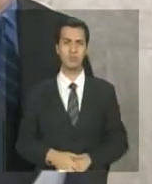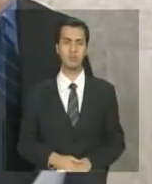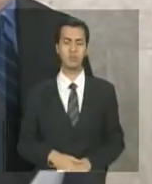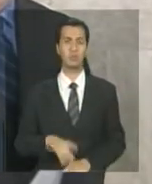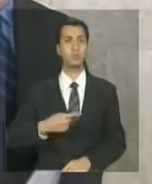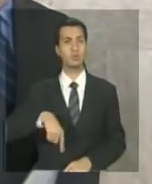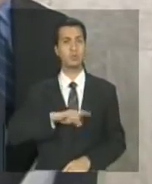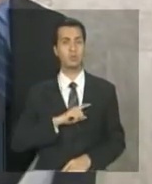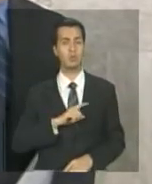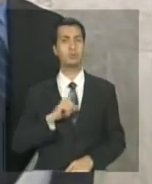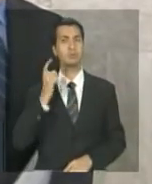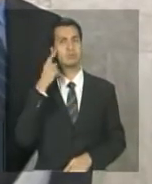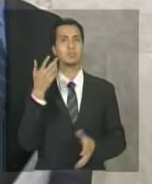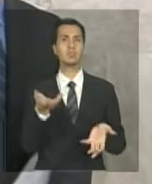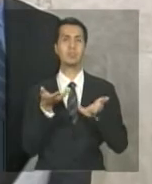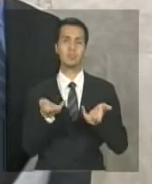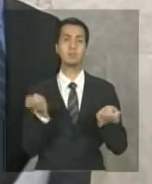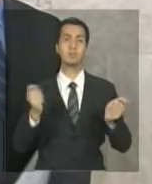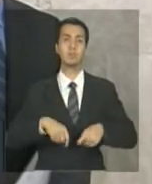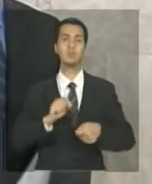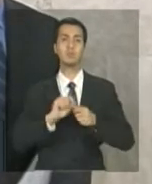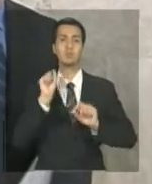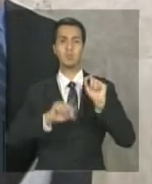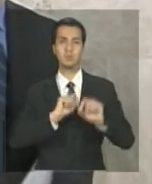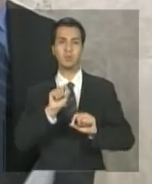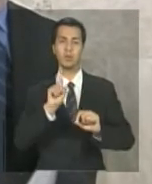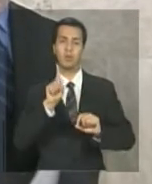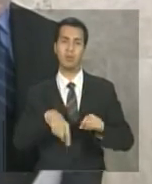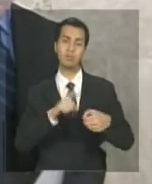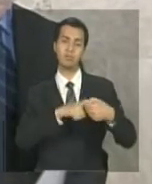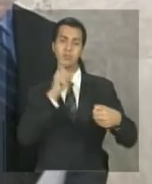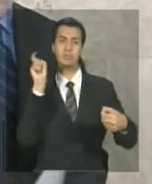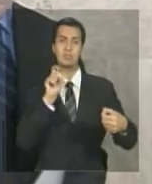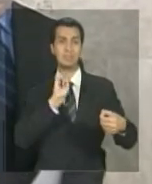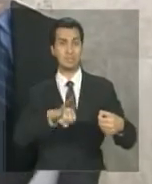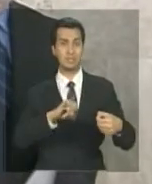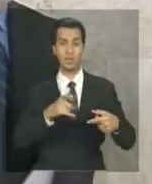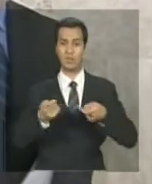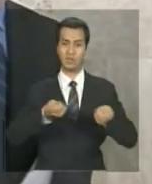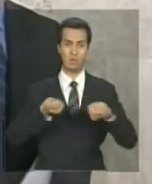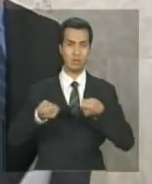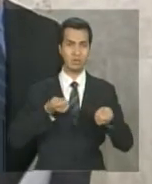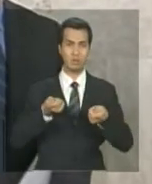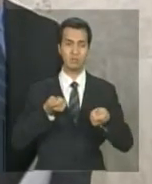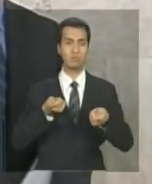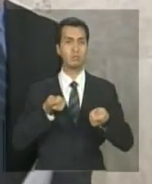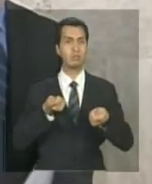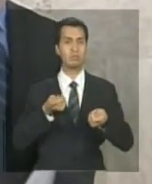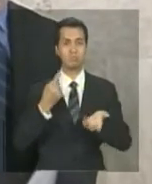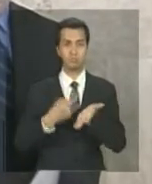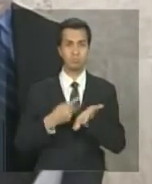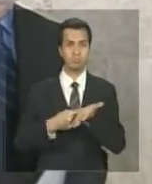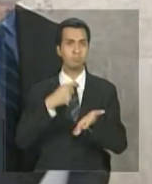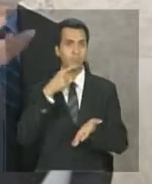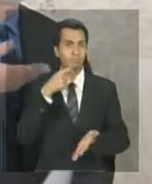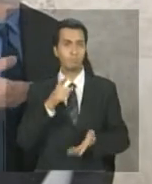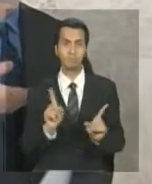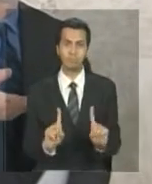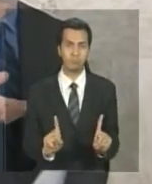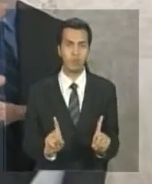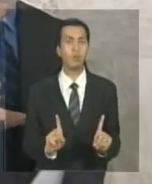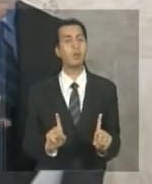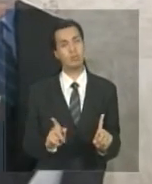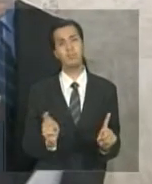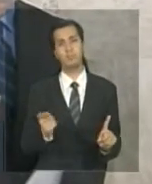como uma possibilidade, foi a utilização da cláusula de saída, caso não se chegasse a bom termo, não se chegue a bom termo